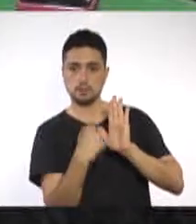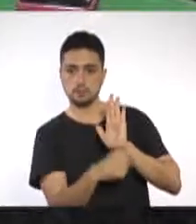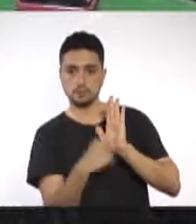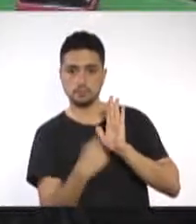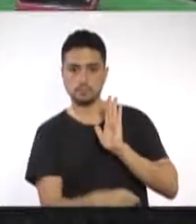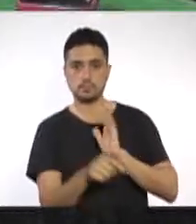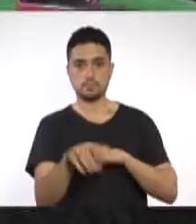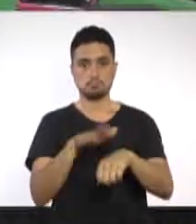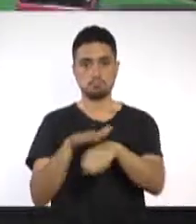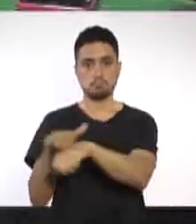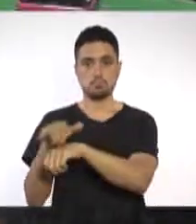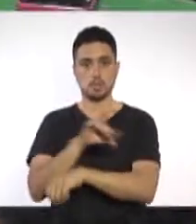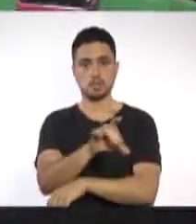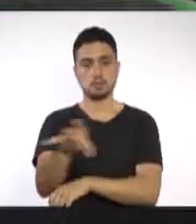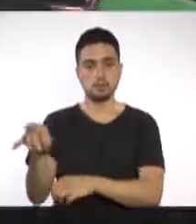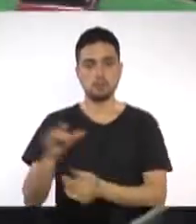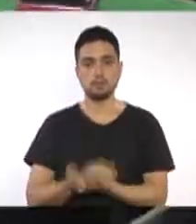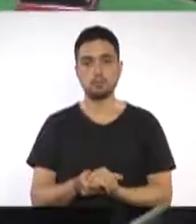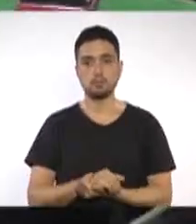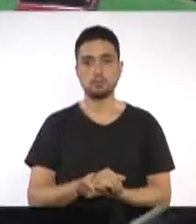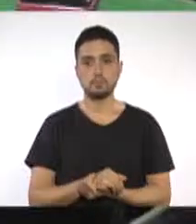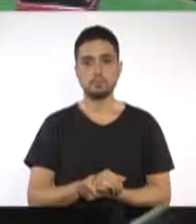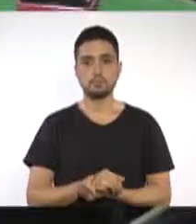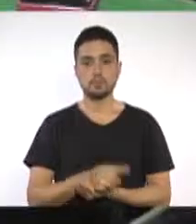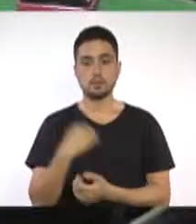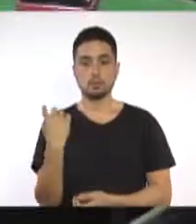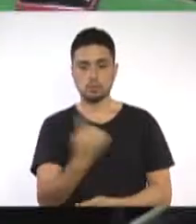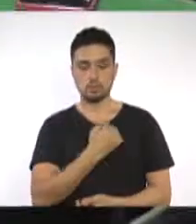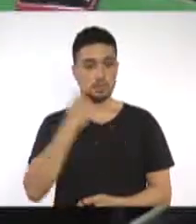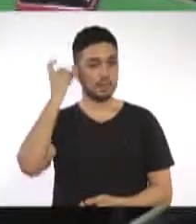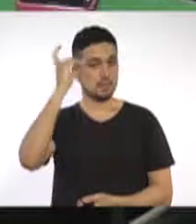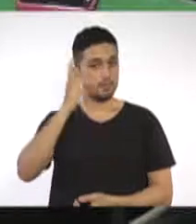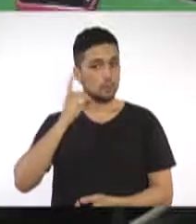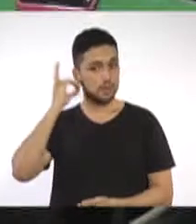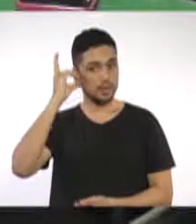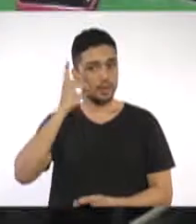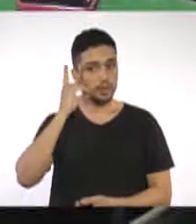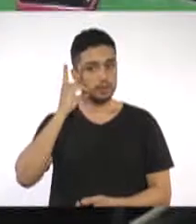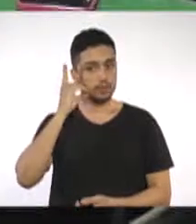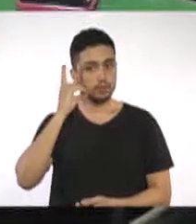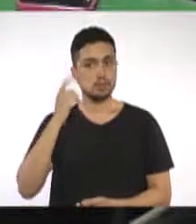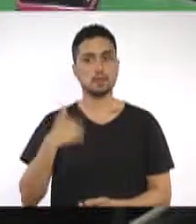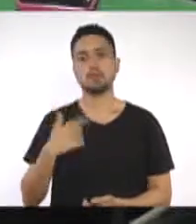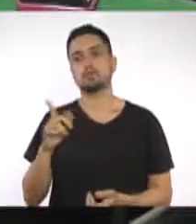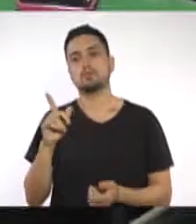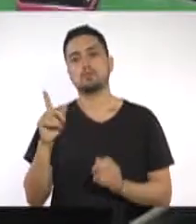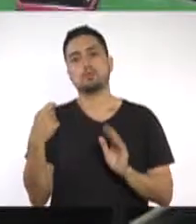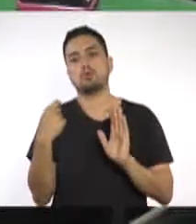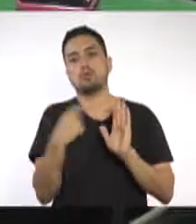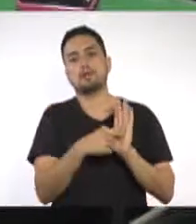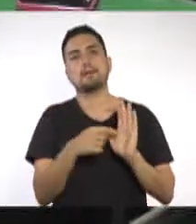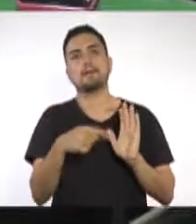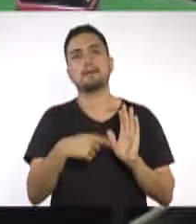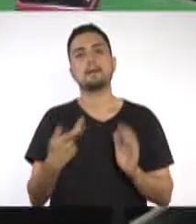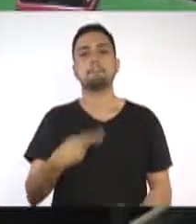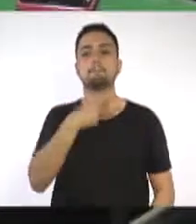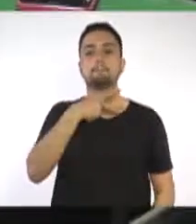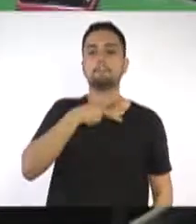assinar. Como deputados que somos. Eu não vou botar assim, presidente da Comissão